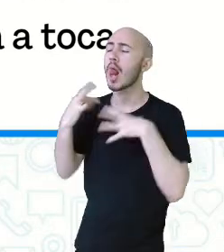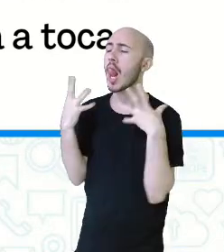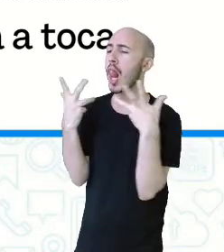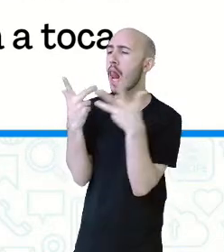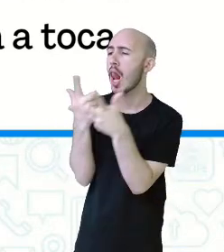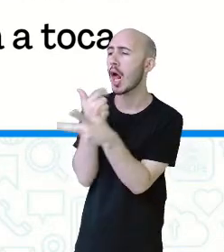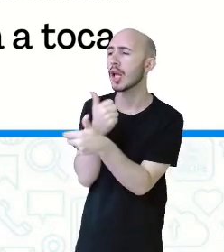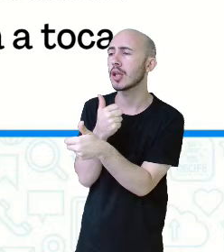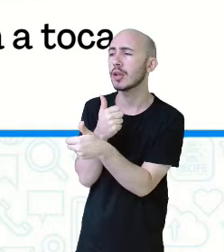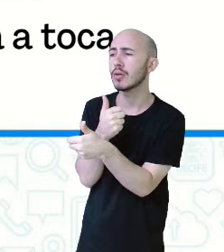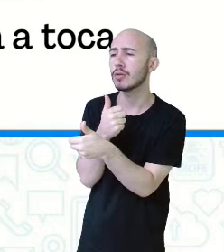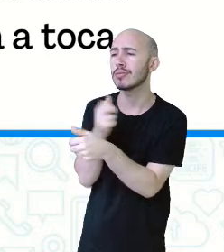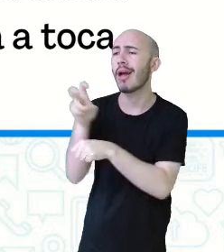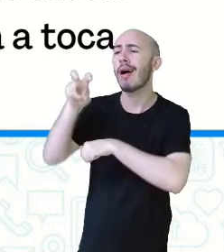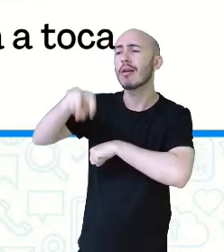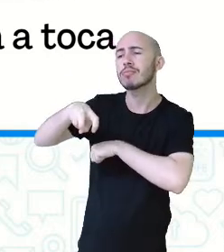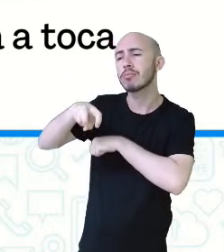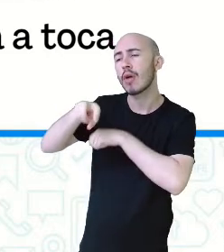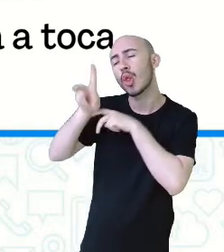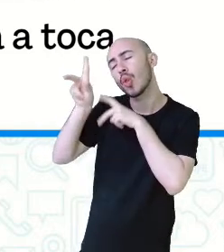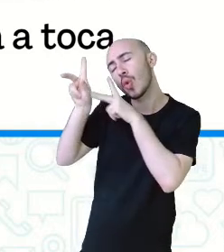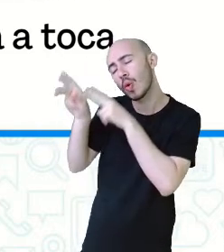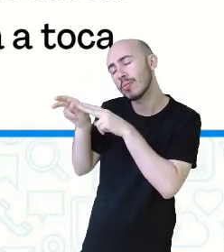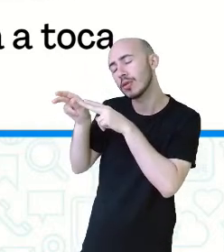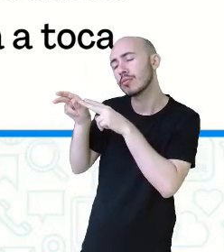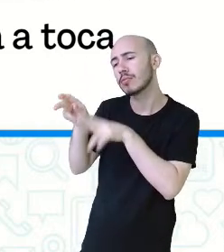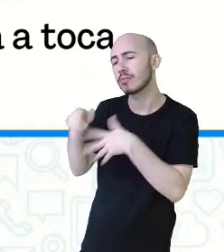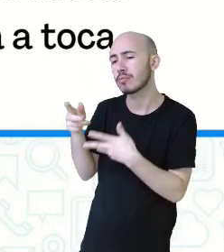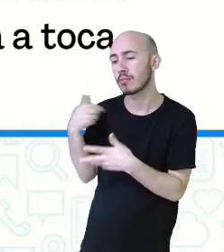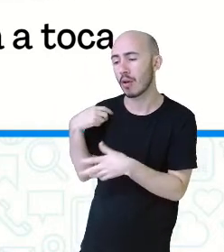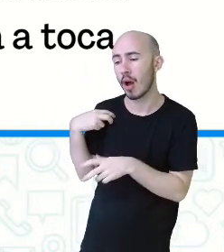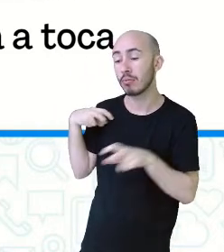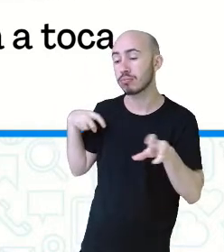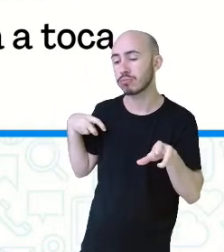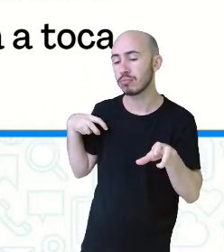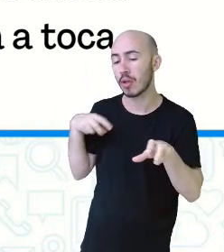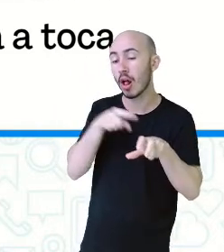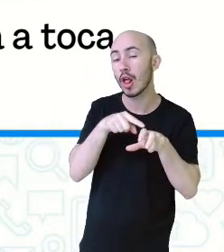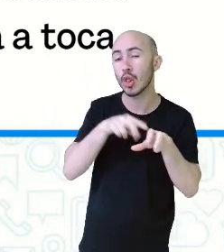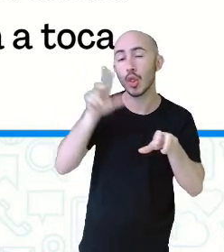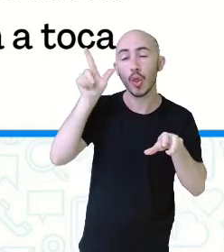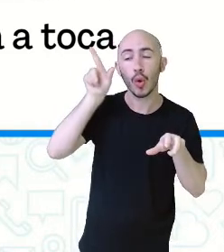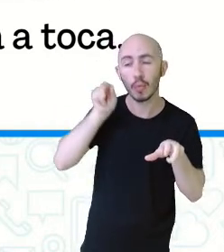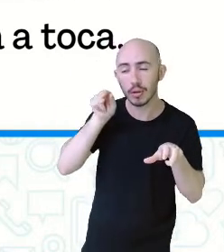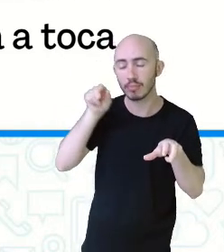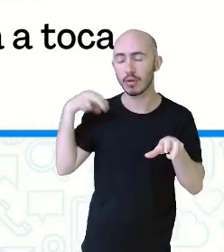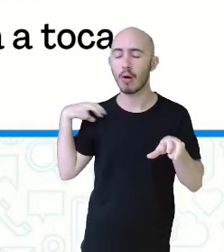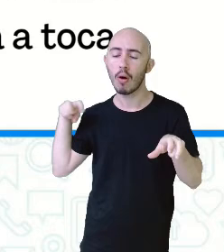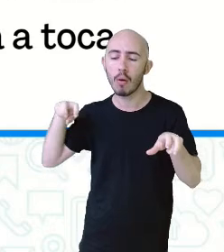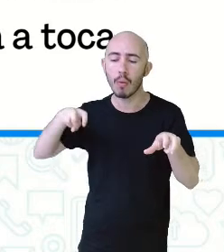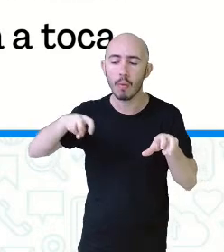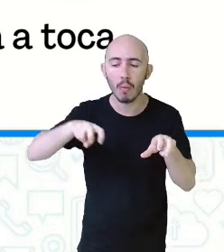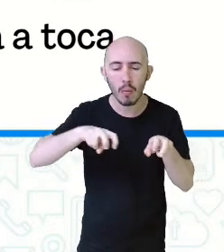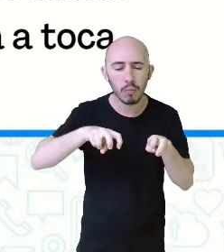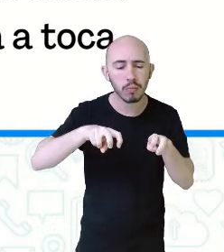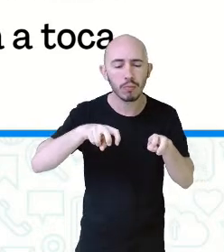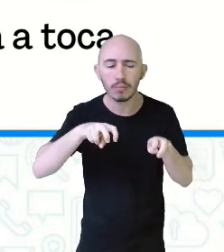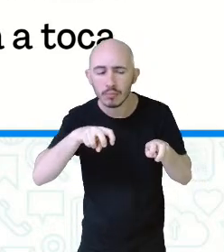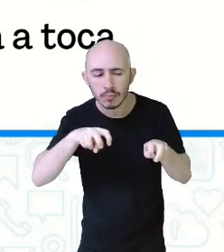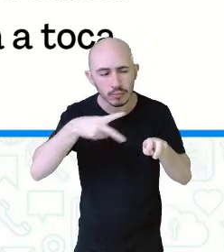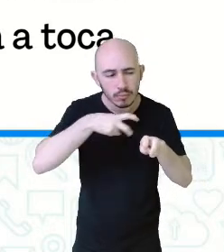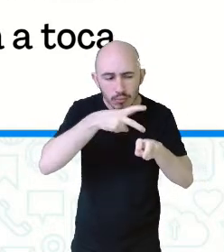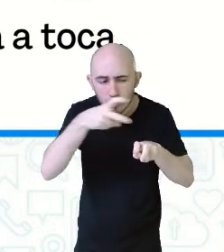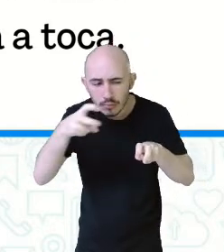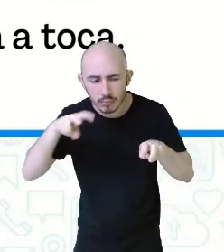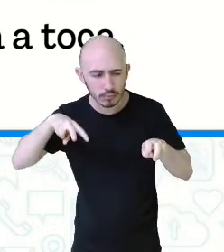sol. Aproximou-se dele e farejou-o, sem receio nenhum. Nisto, aparece um galo que